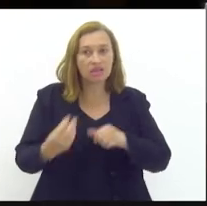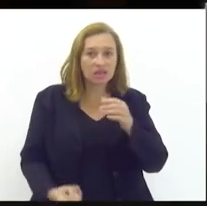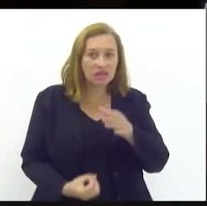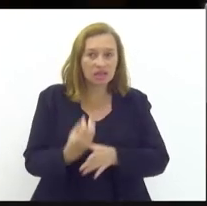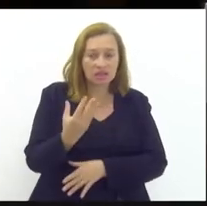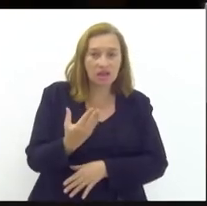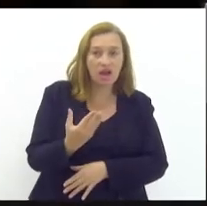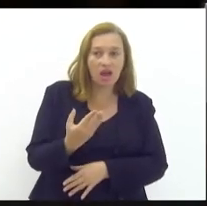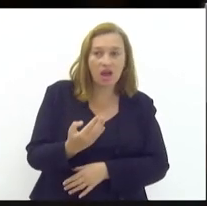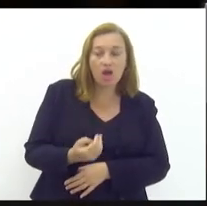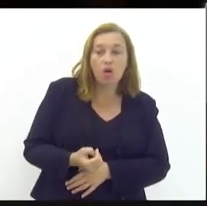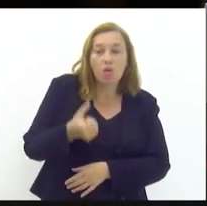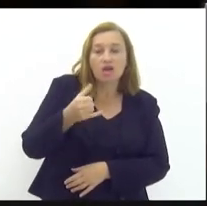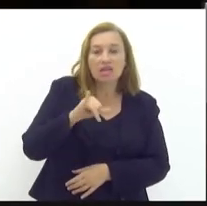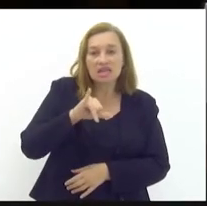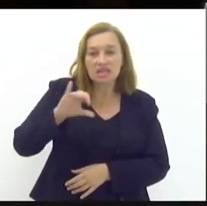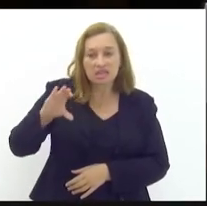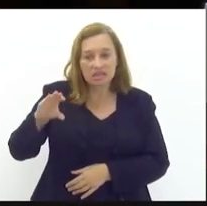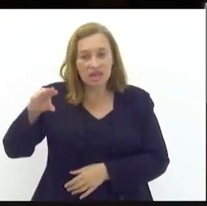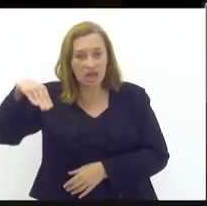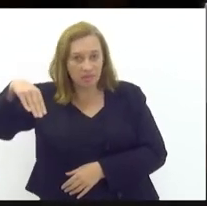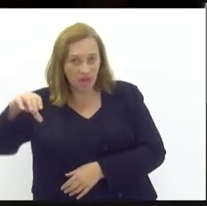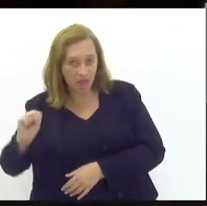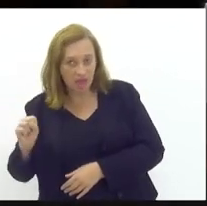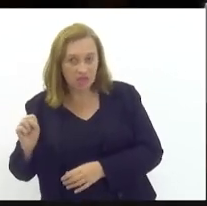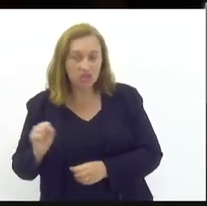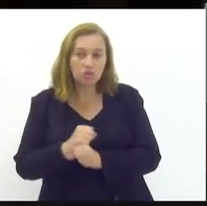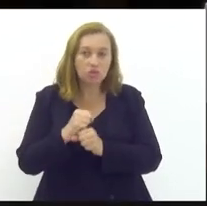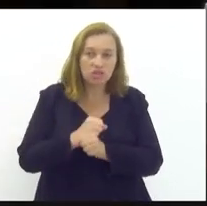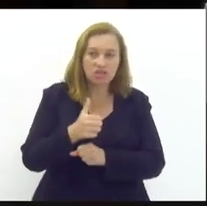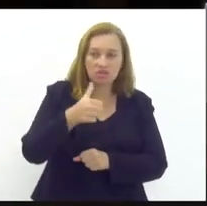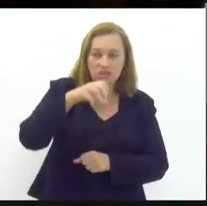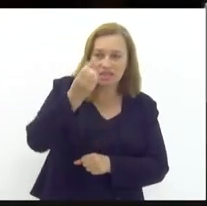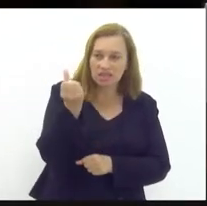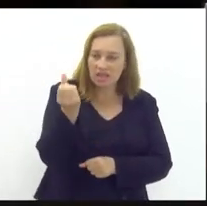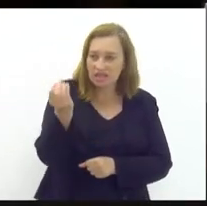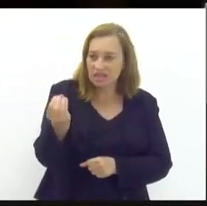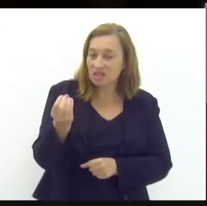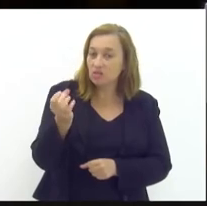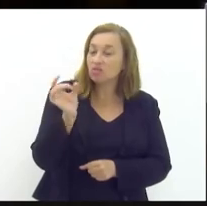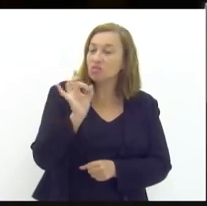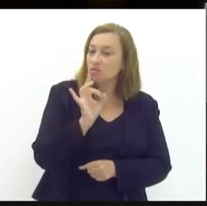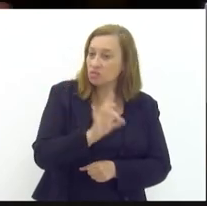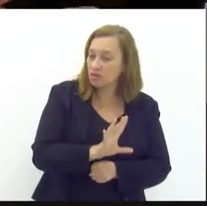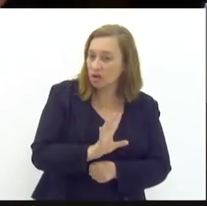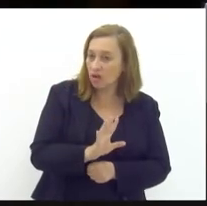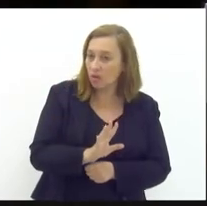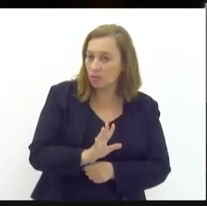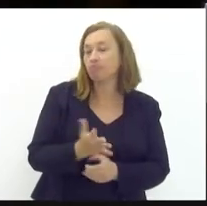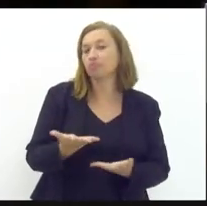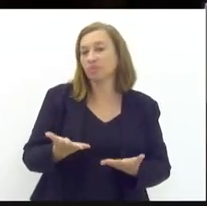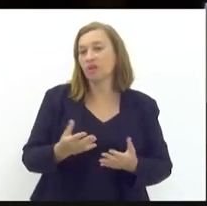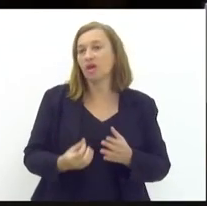quase Iva o ICMS no final dos anos 60 mas não era era uma Mix original